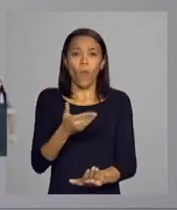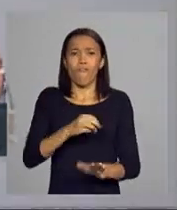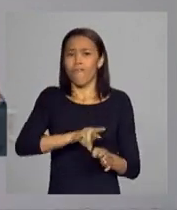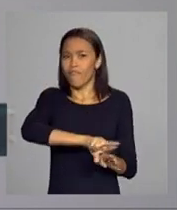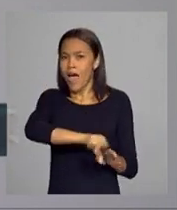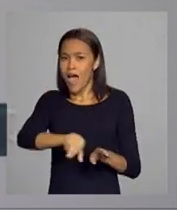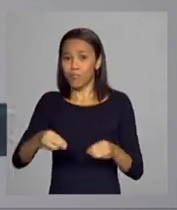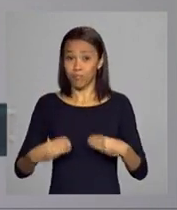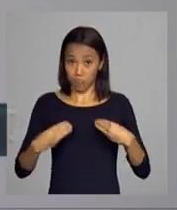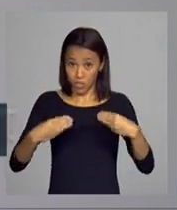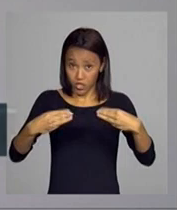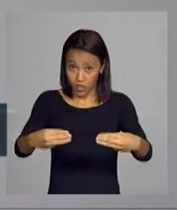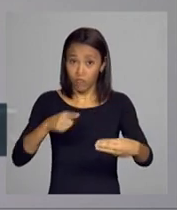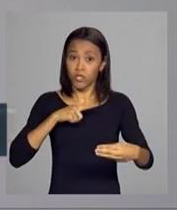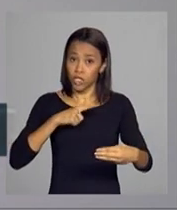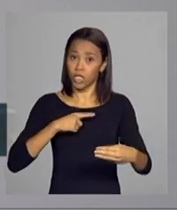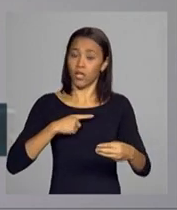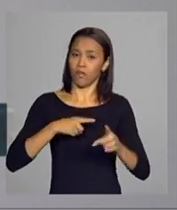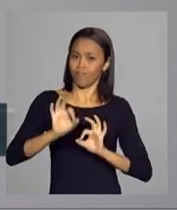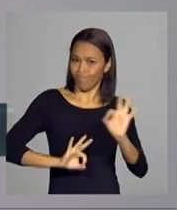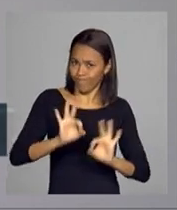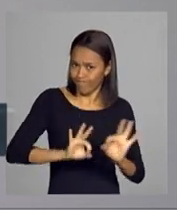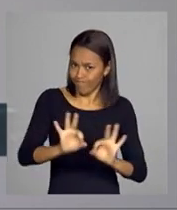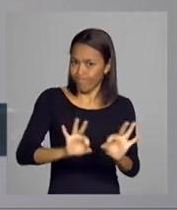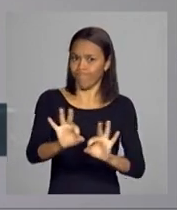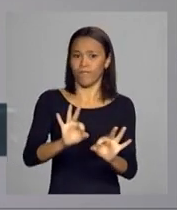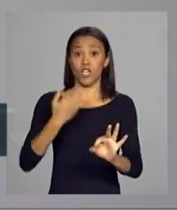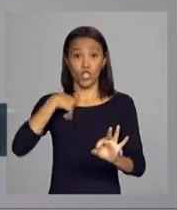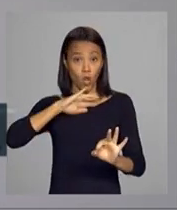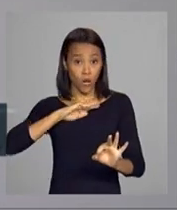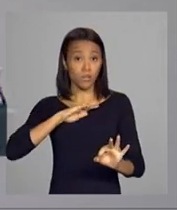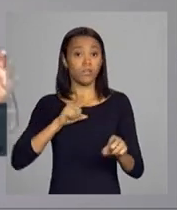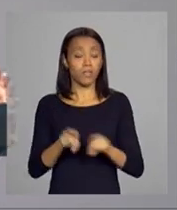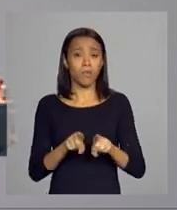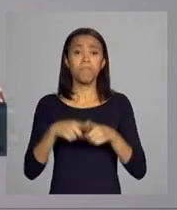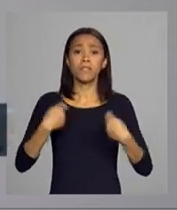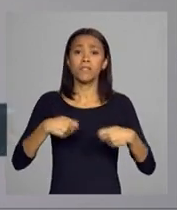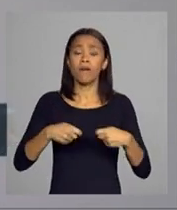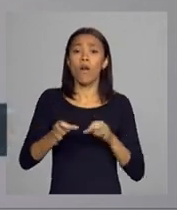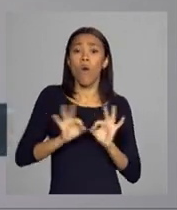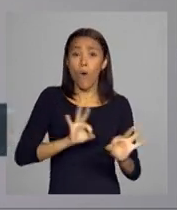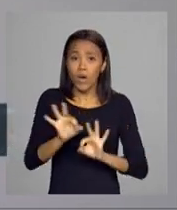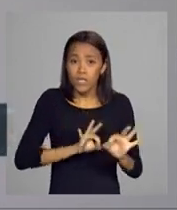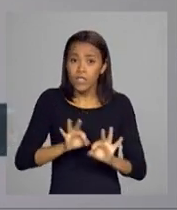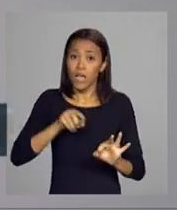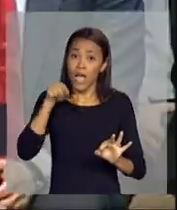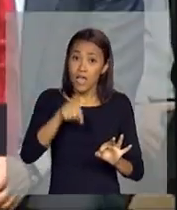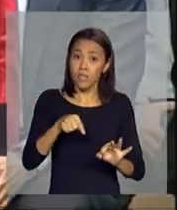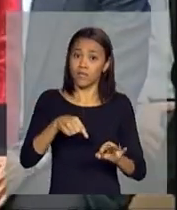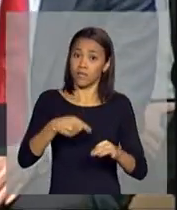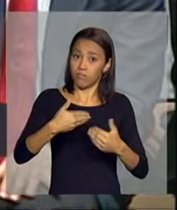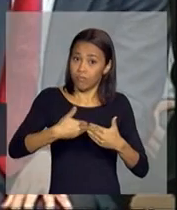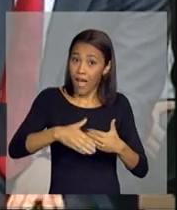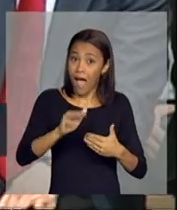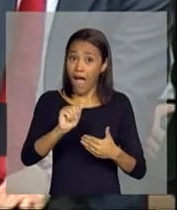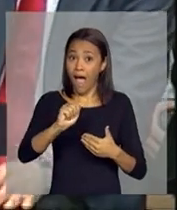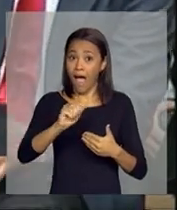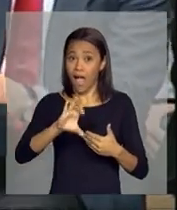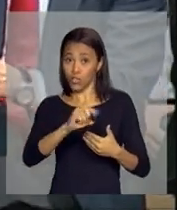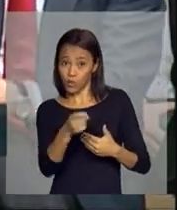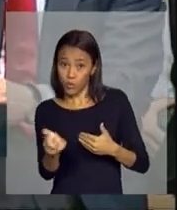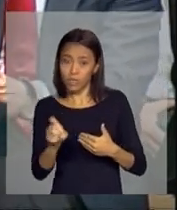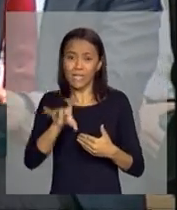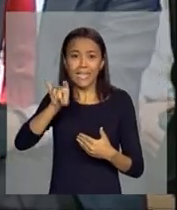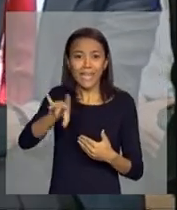ministérios tinham ações nessa área, e nós precisávamos, então, organizar essas ações, fazendo com que cada